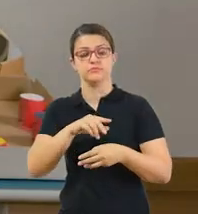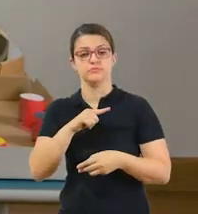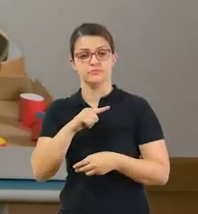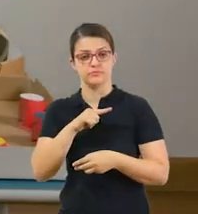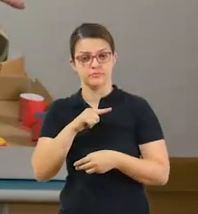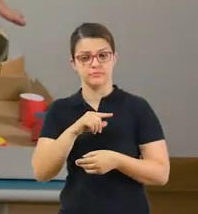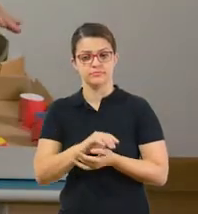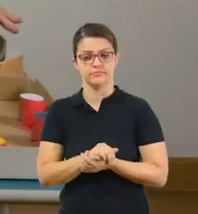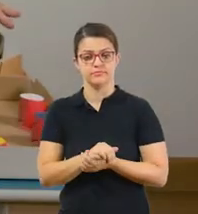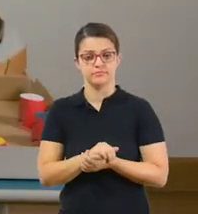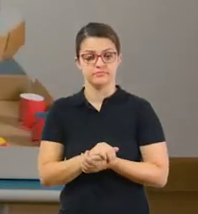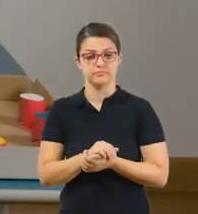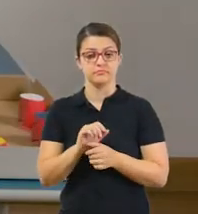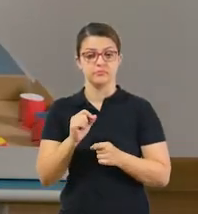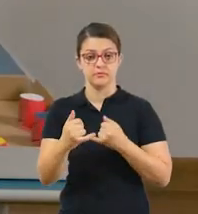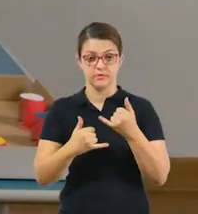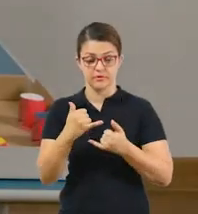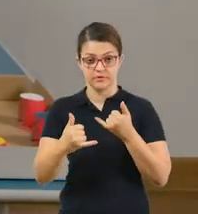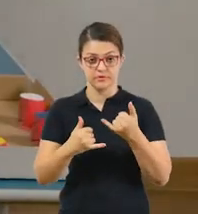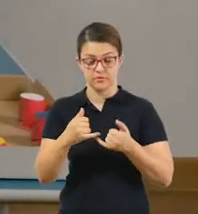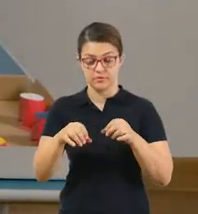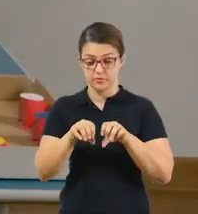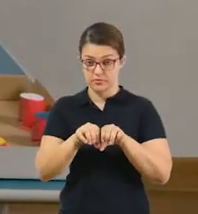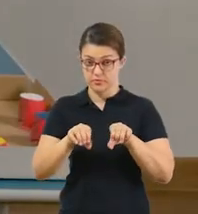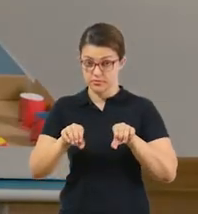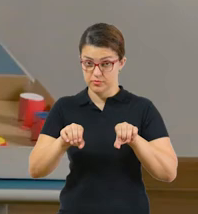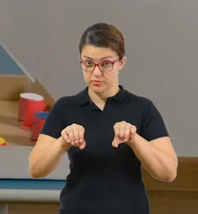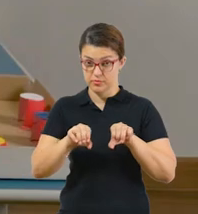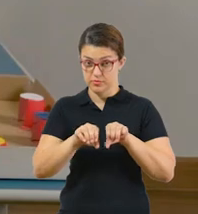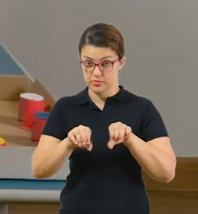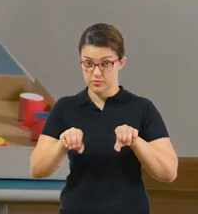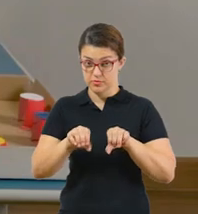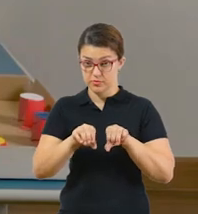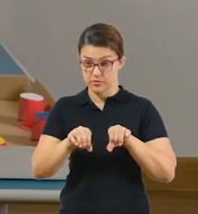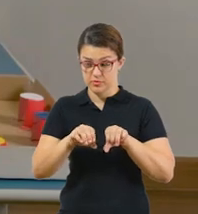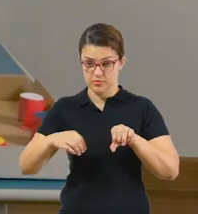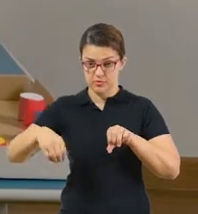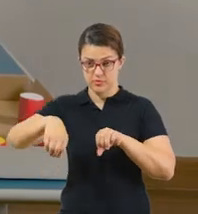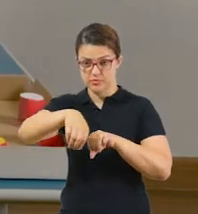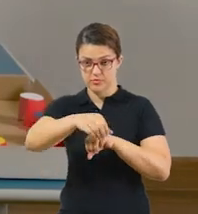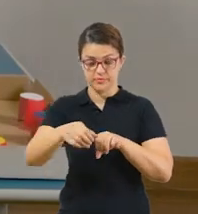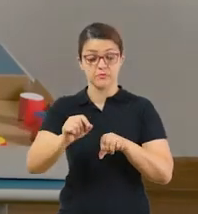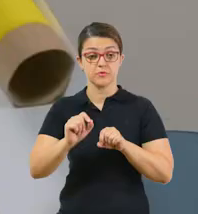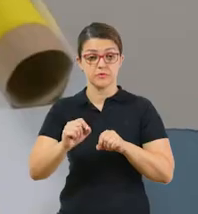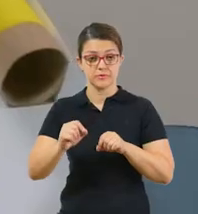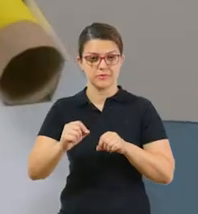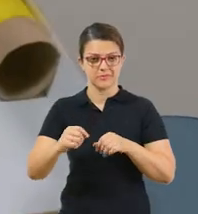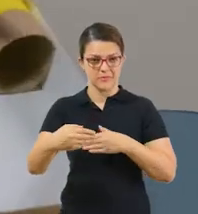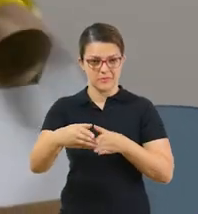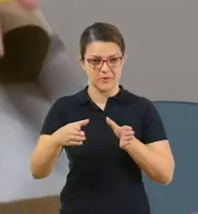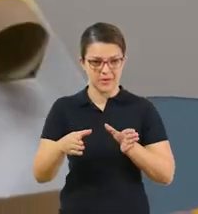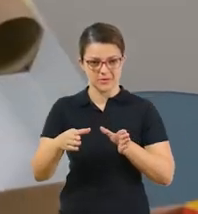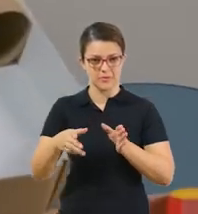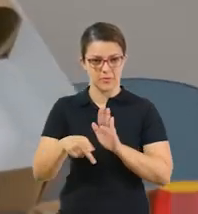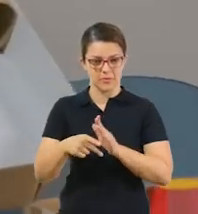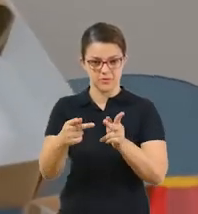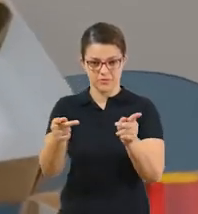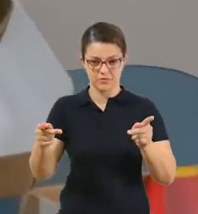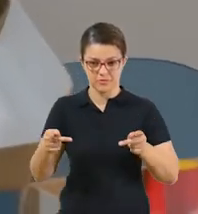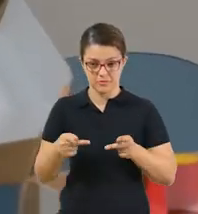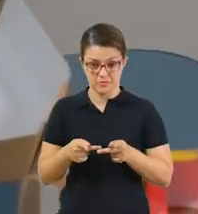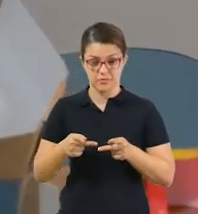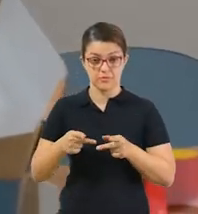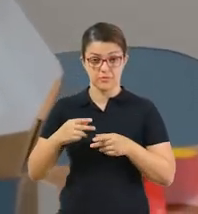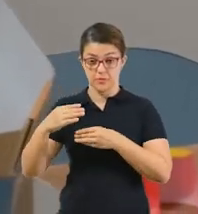primeira proposta é o labirinto de rolinhos. Então, aqui eu usei uma tampa de caixa de pizza e colei os rolinhos de papel